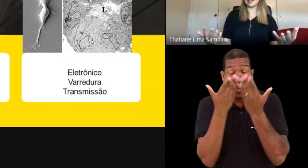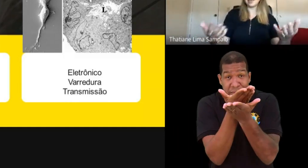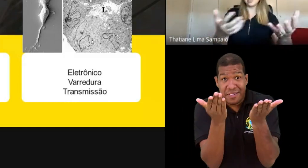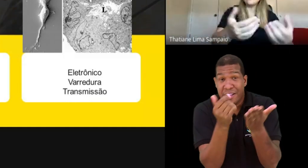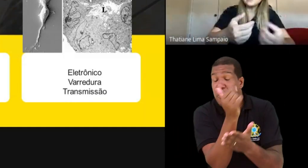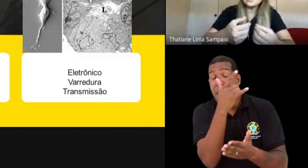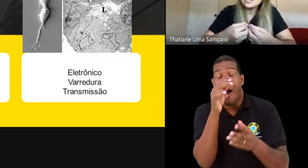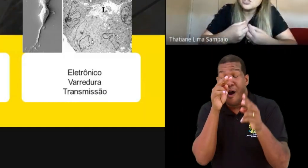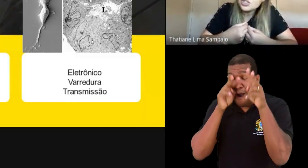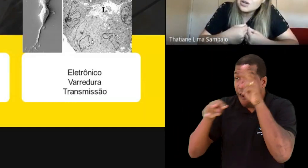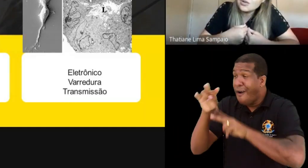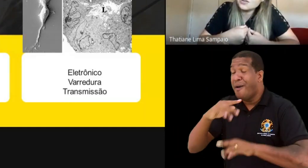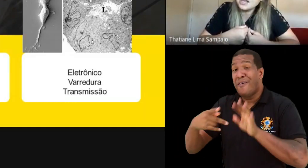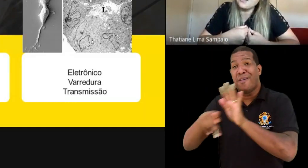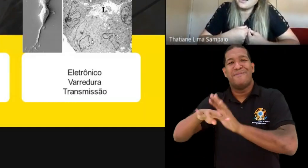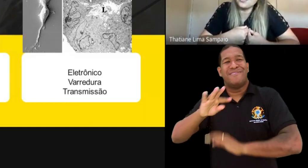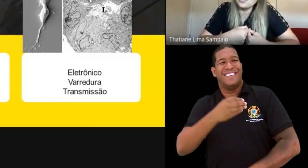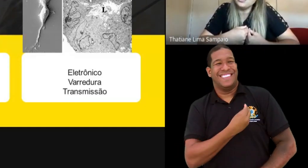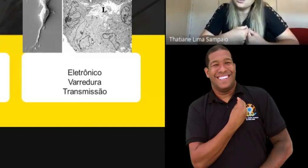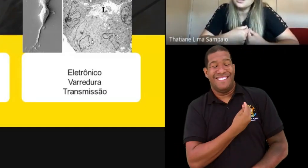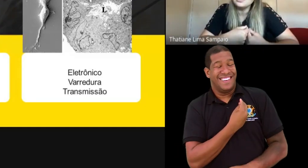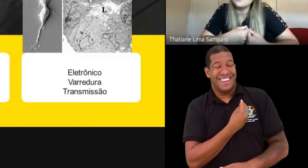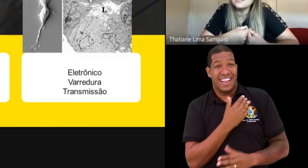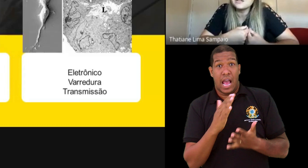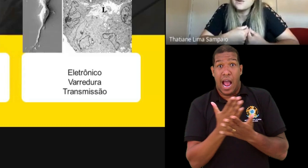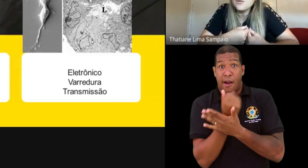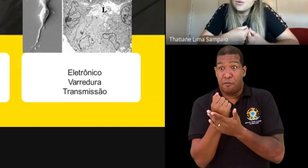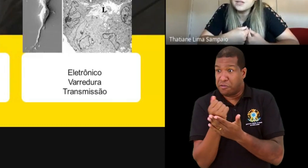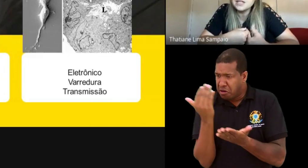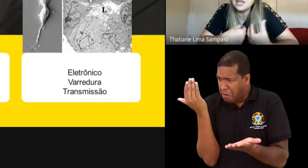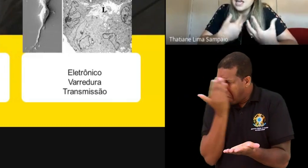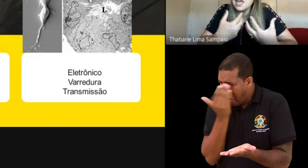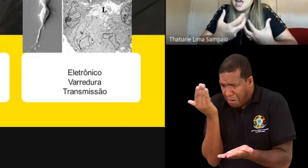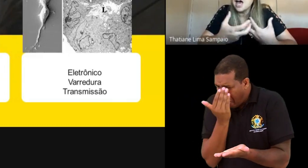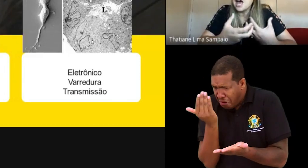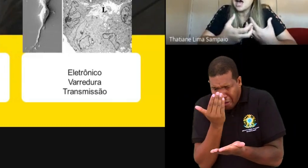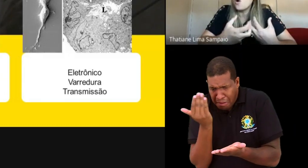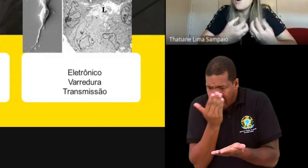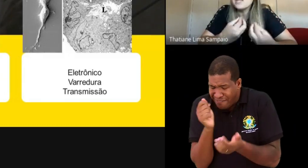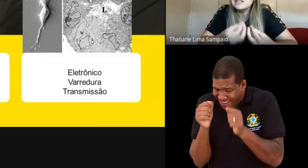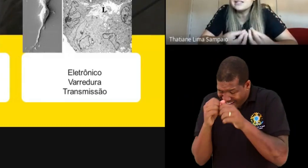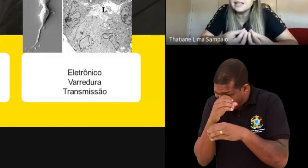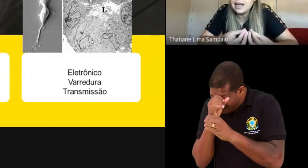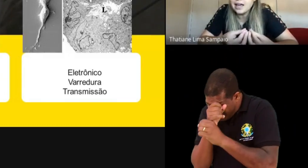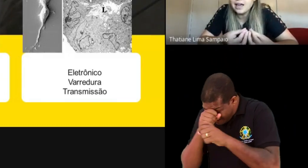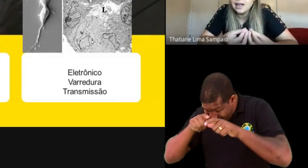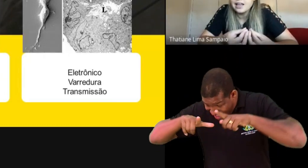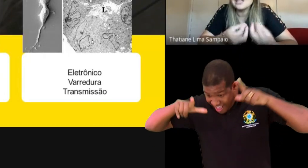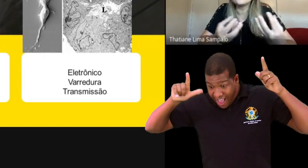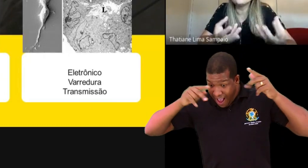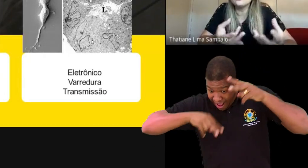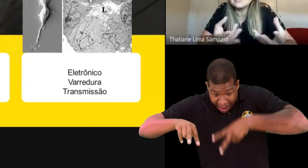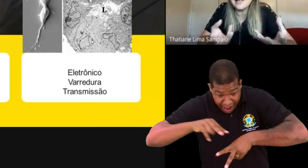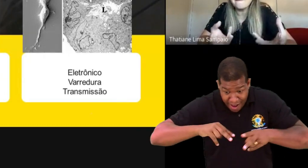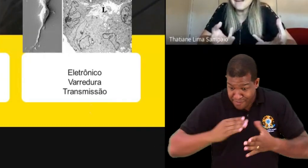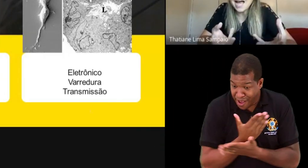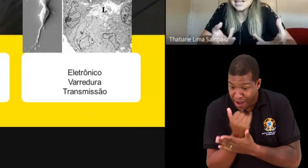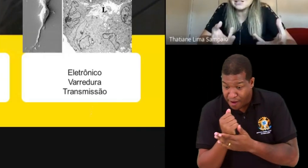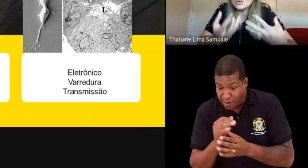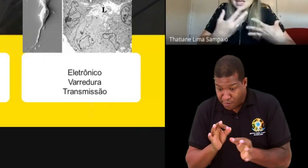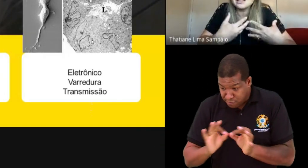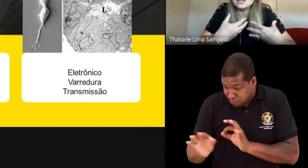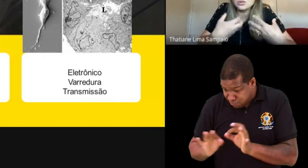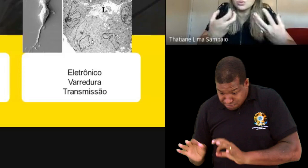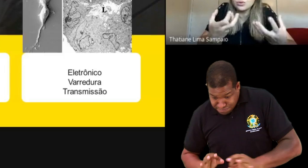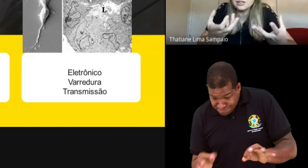vida. É a visão que a gente não consegue ver a olho nu e vocês vão conseguir conhecer estruturas a mais